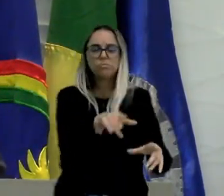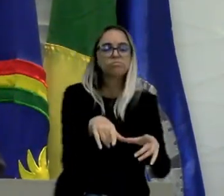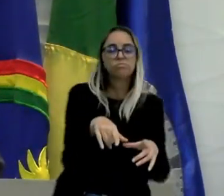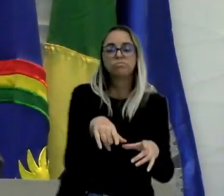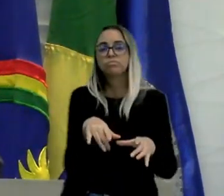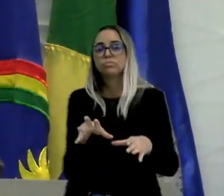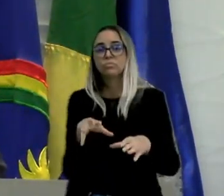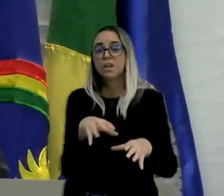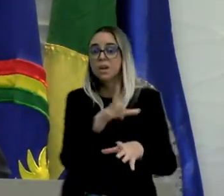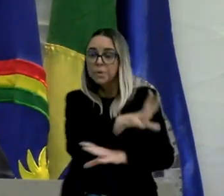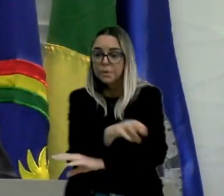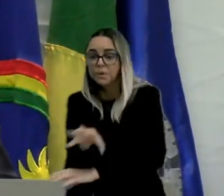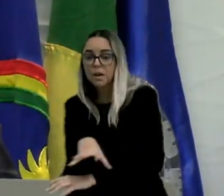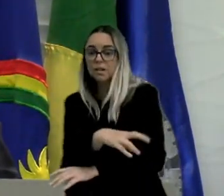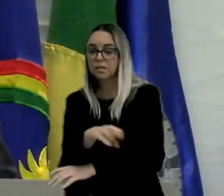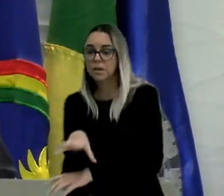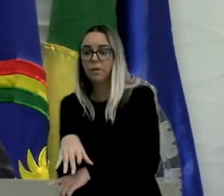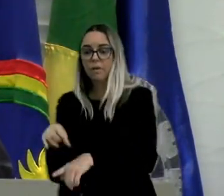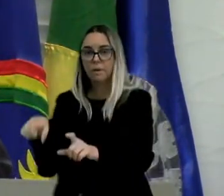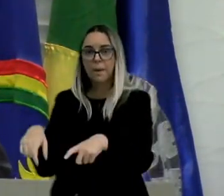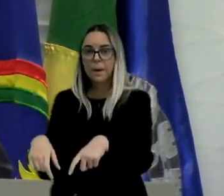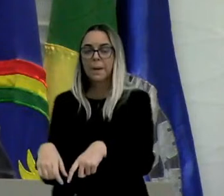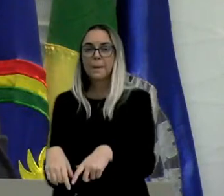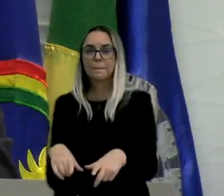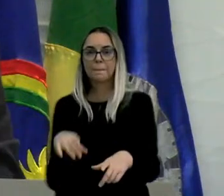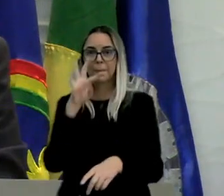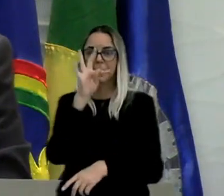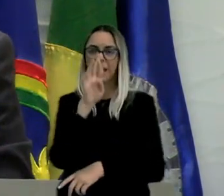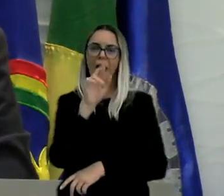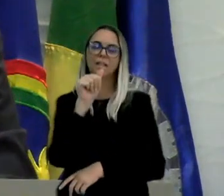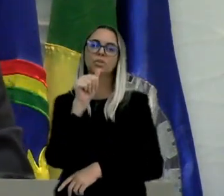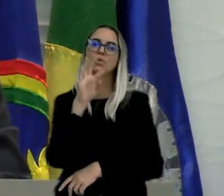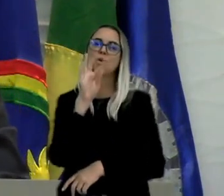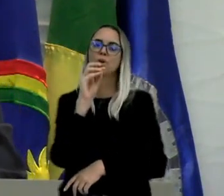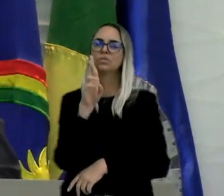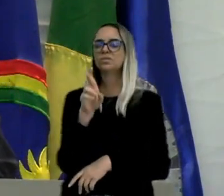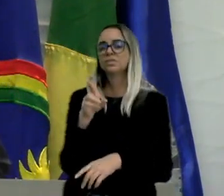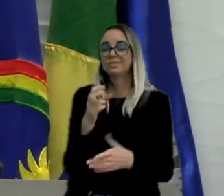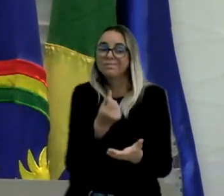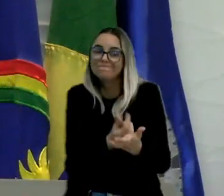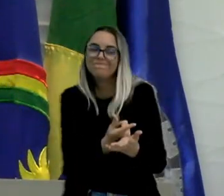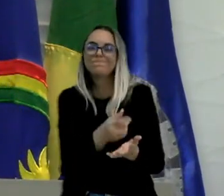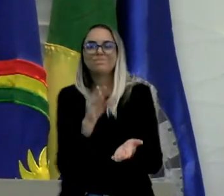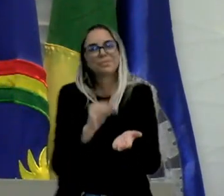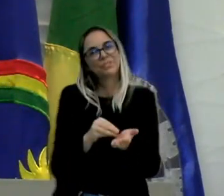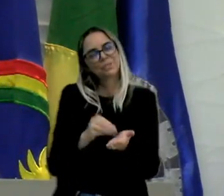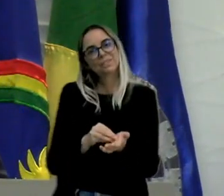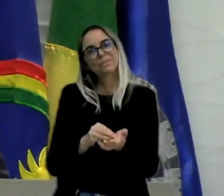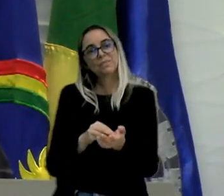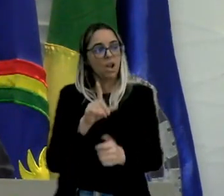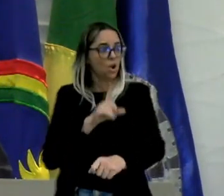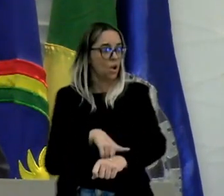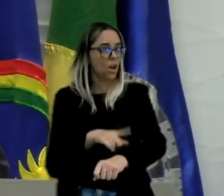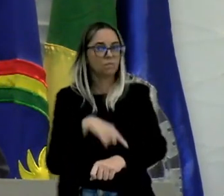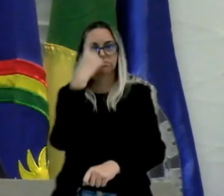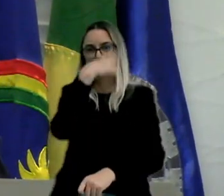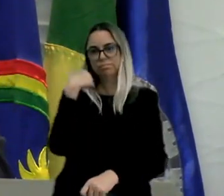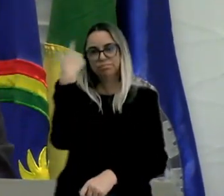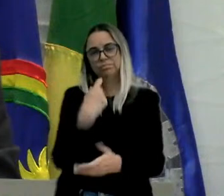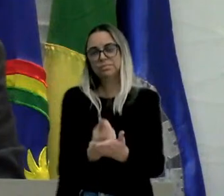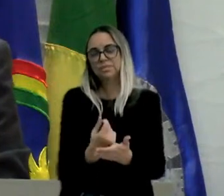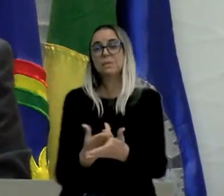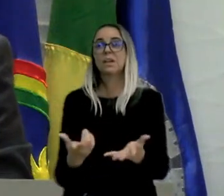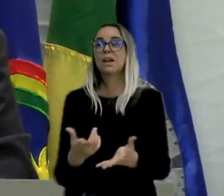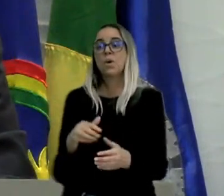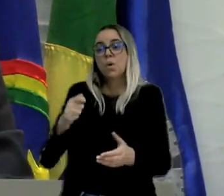compromisso com o pessoal os proprietários de tratores que ainda não pagaram as horas trabalhadas Desse pessoal Qual é o compromisso que esse